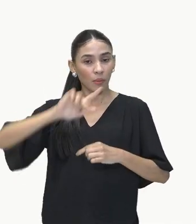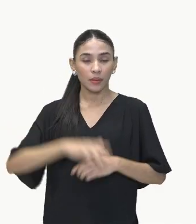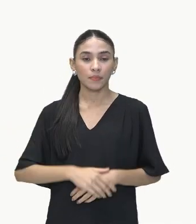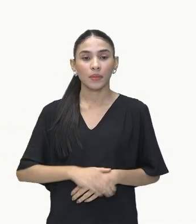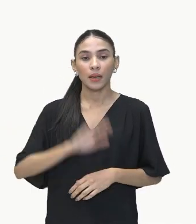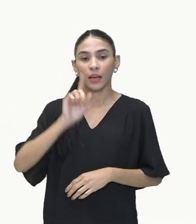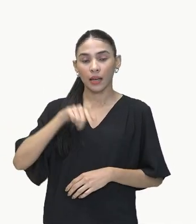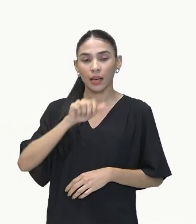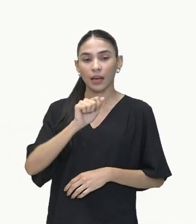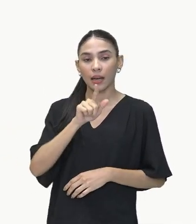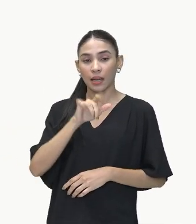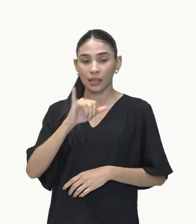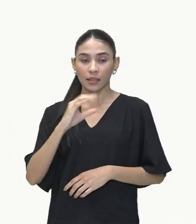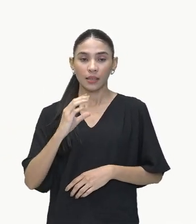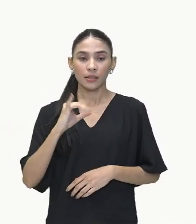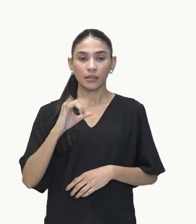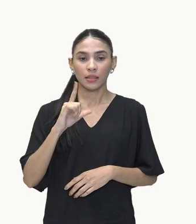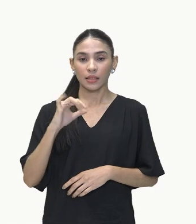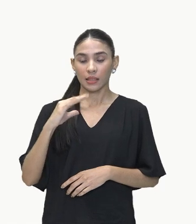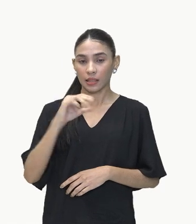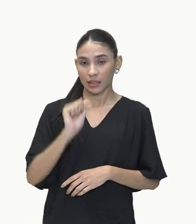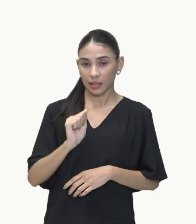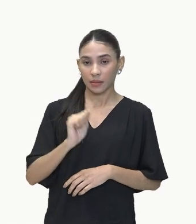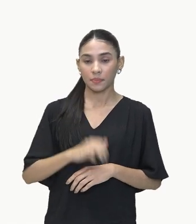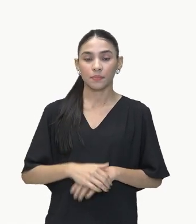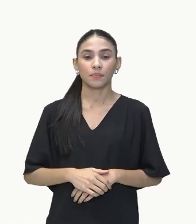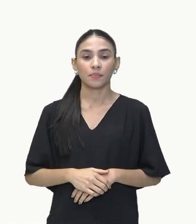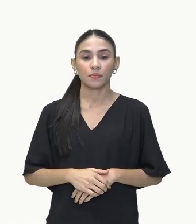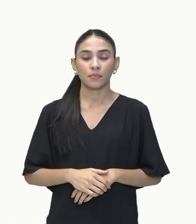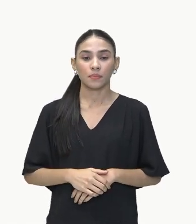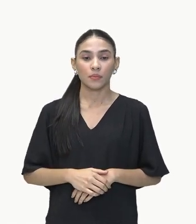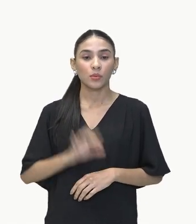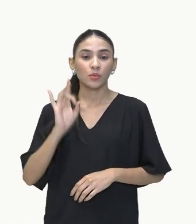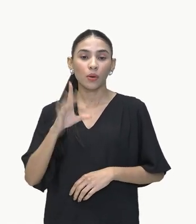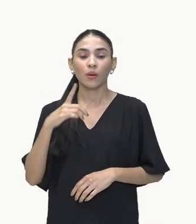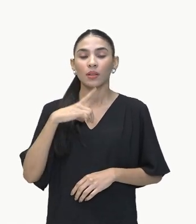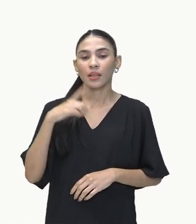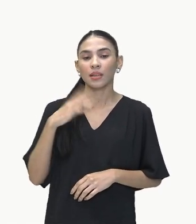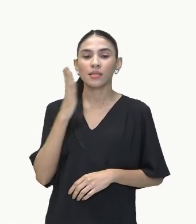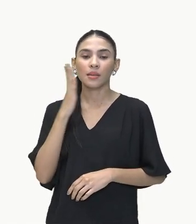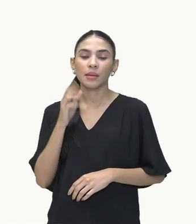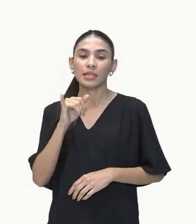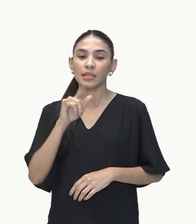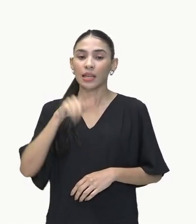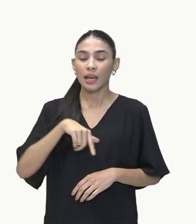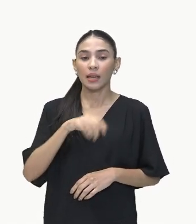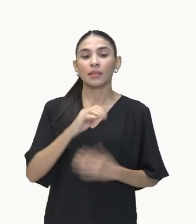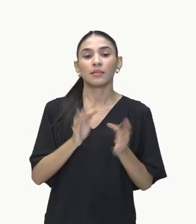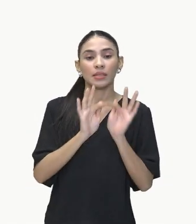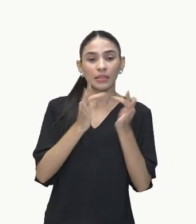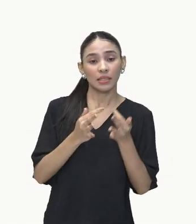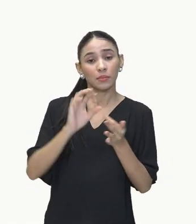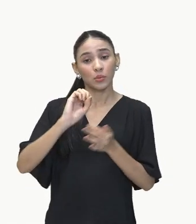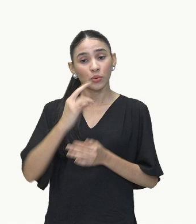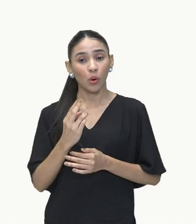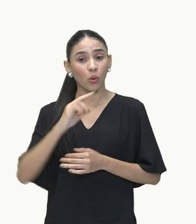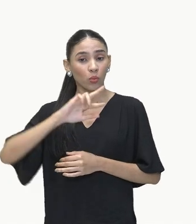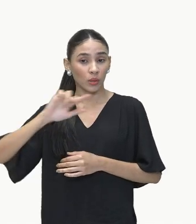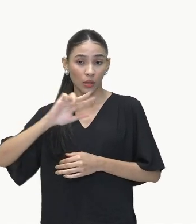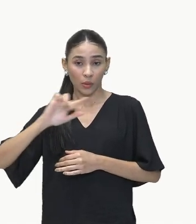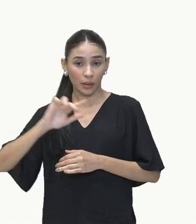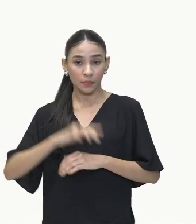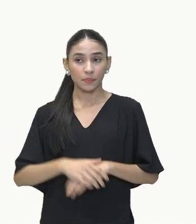lá na questão não tem a classificação de alicíclica e aromática. Só tem para saber se é saturada ou insaturada. Essa é uma